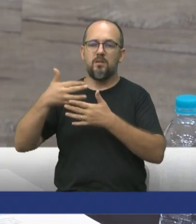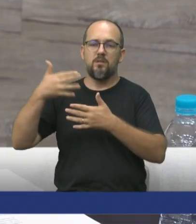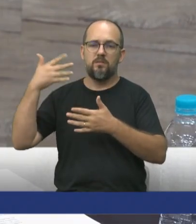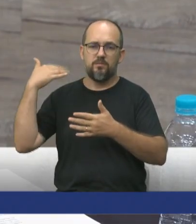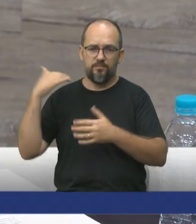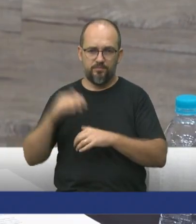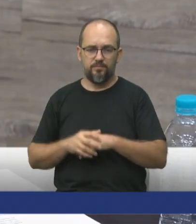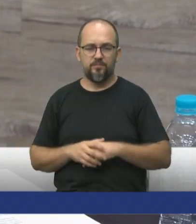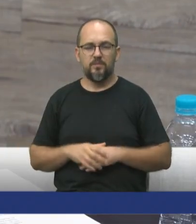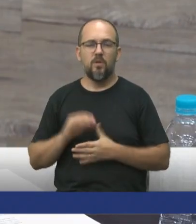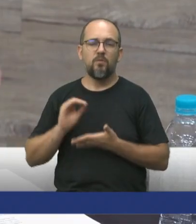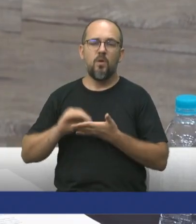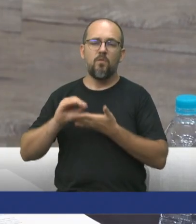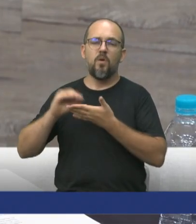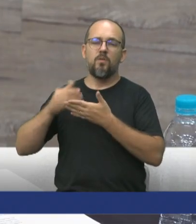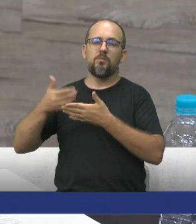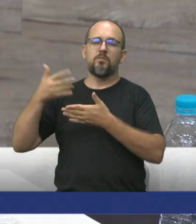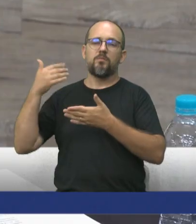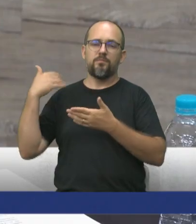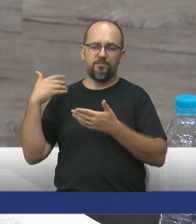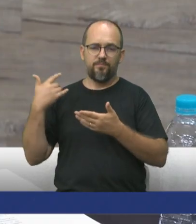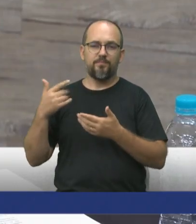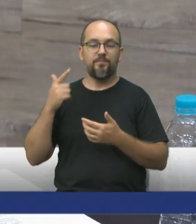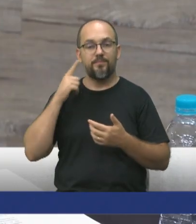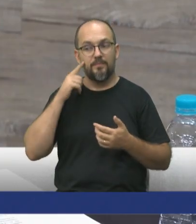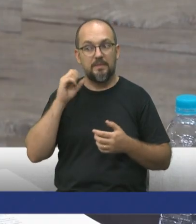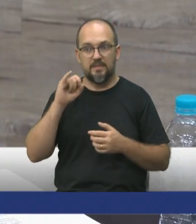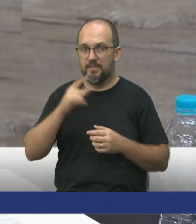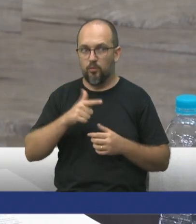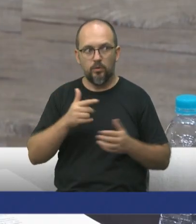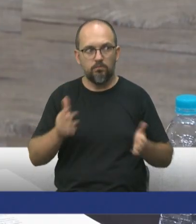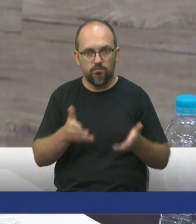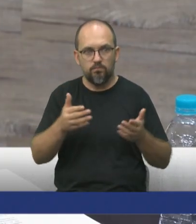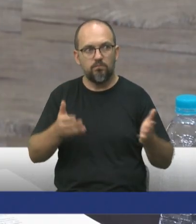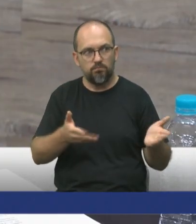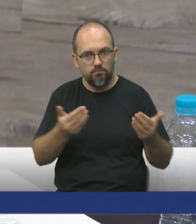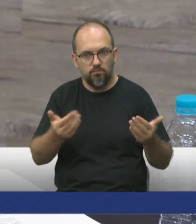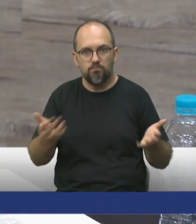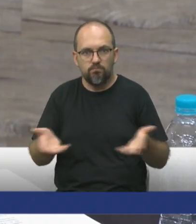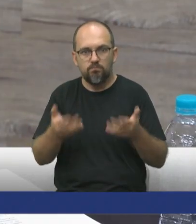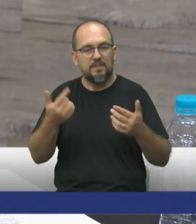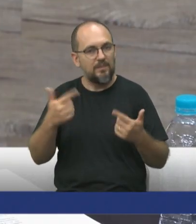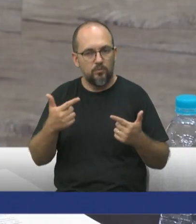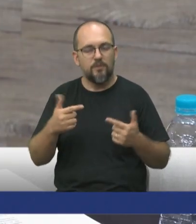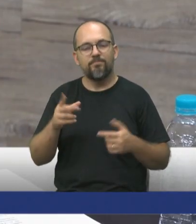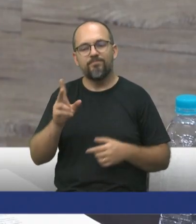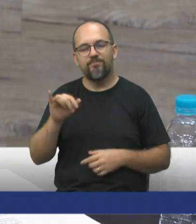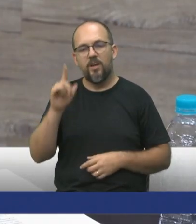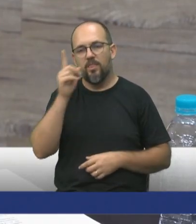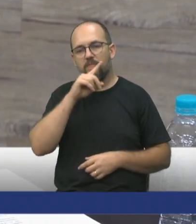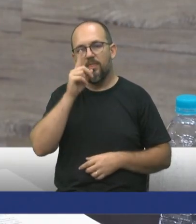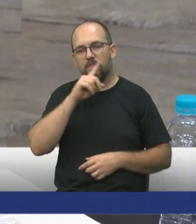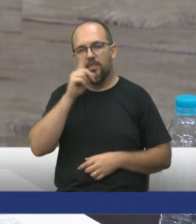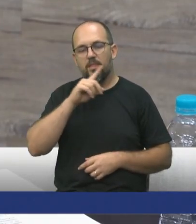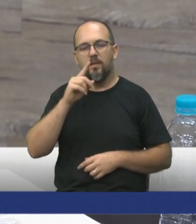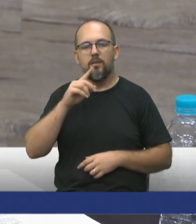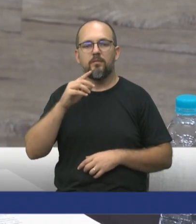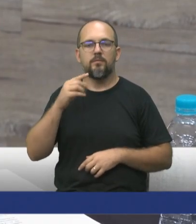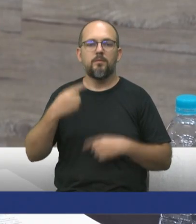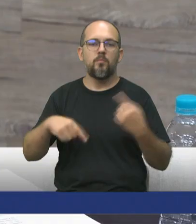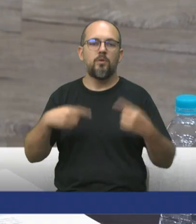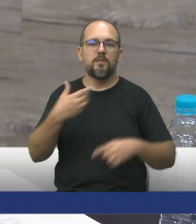não fala, né, não estimula, então não busca, não vai ao encontro disso, a gente acaba falhando na completude da política